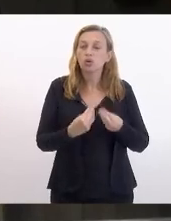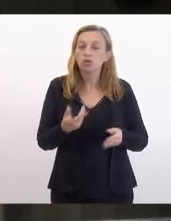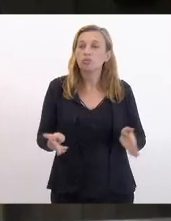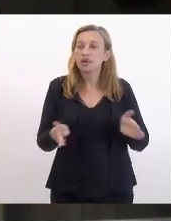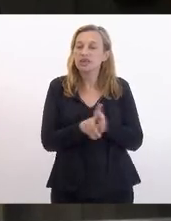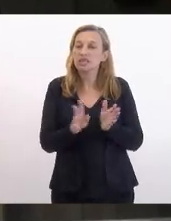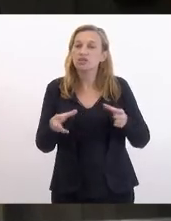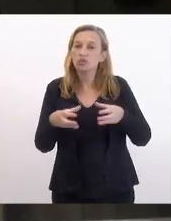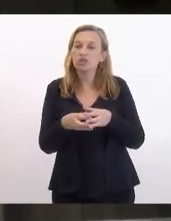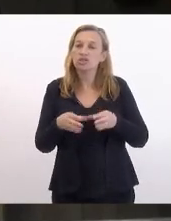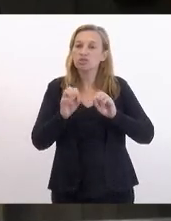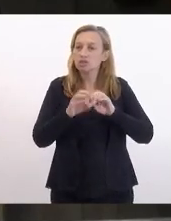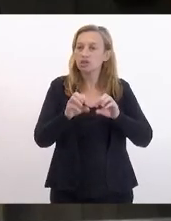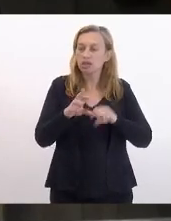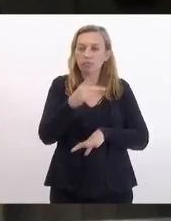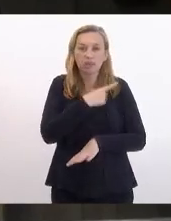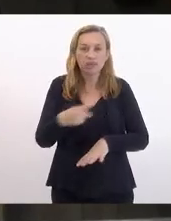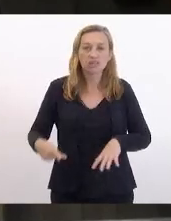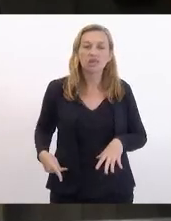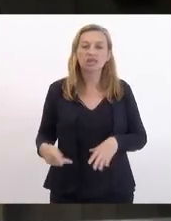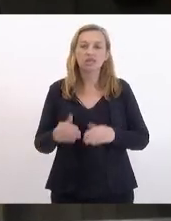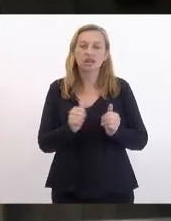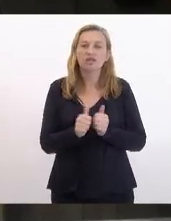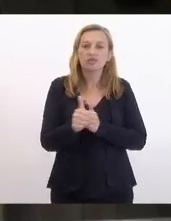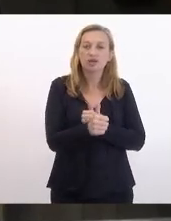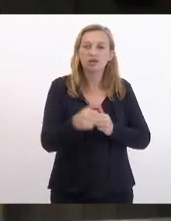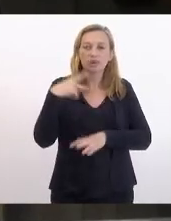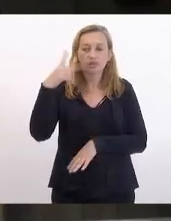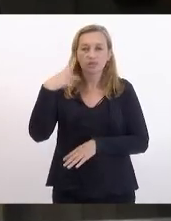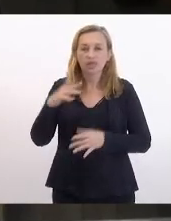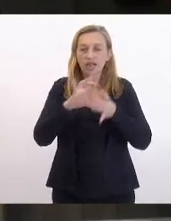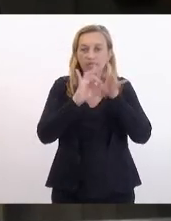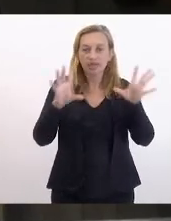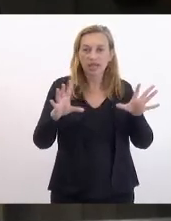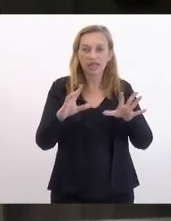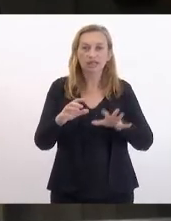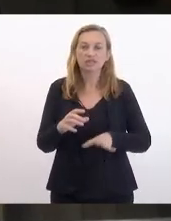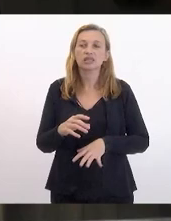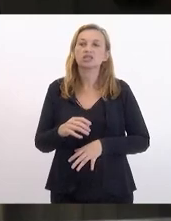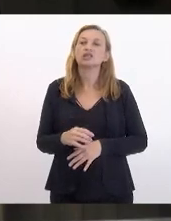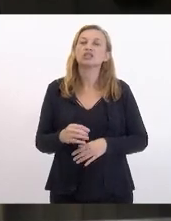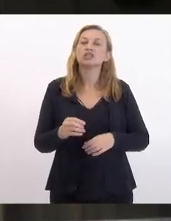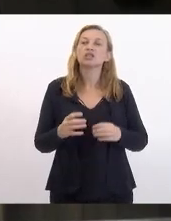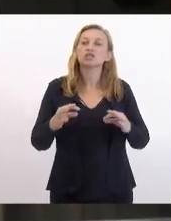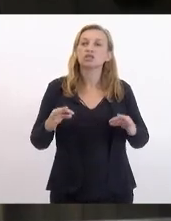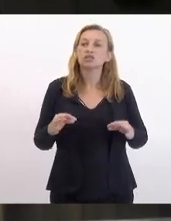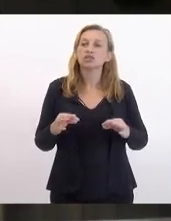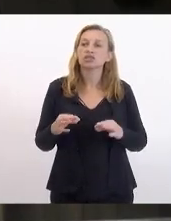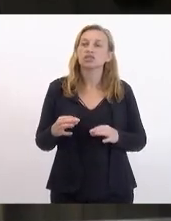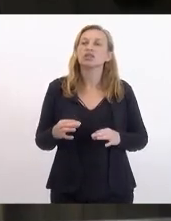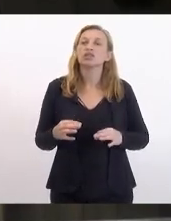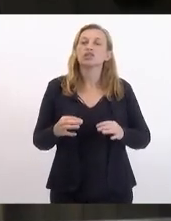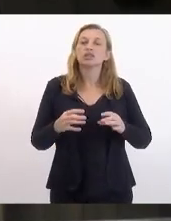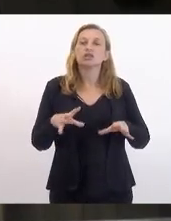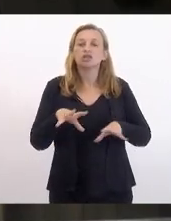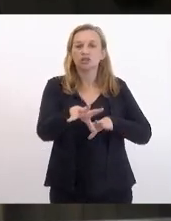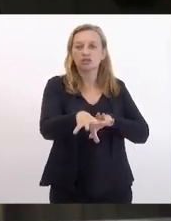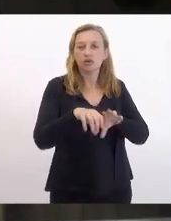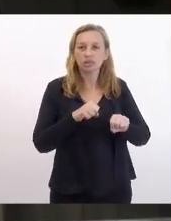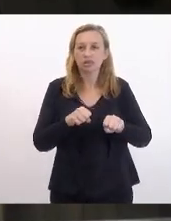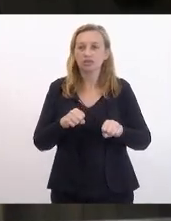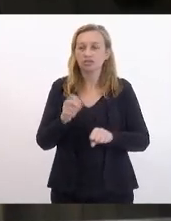membro da comissão de educação como presidente da frente parlamentar em defesa da liberdade de cátedra que os cursos de formação de professores